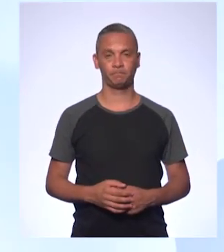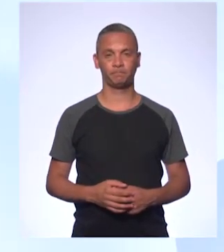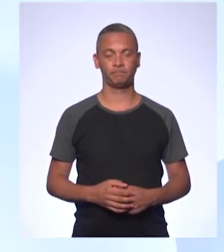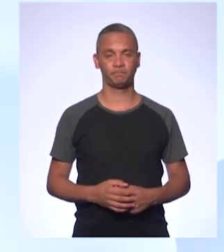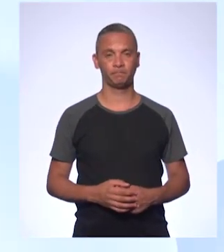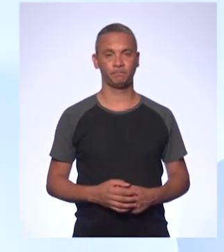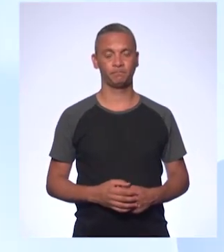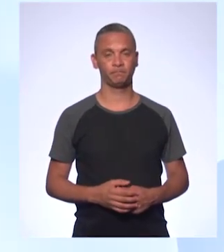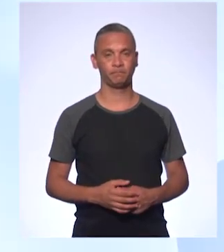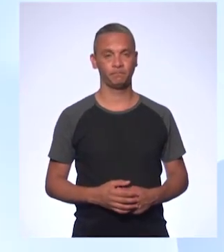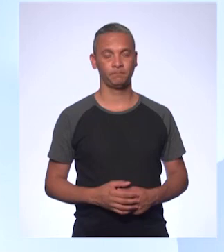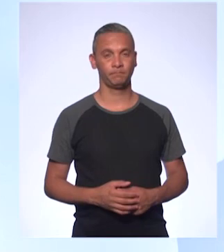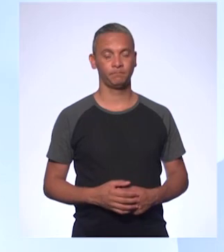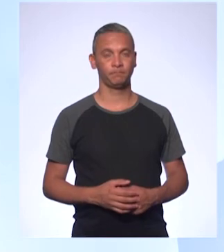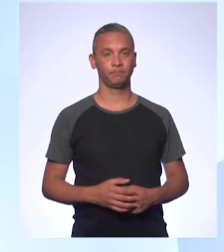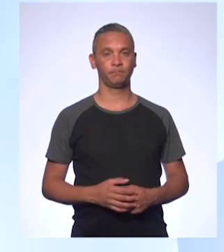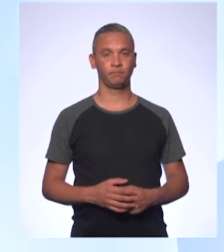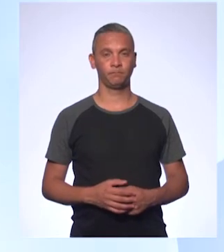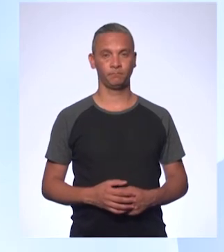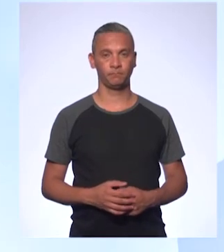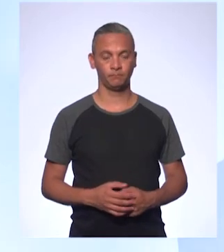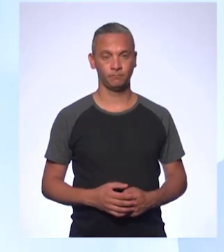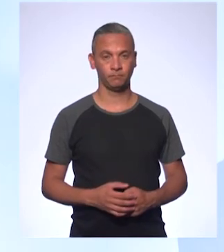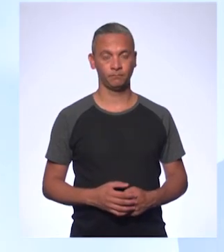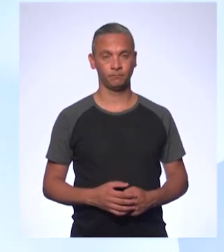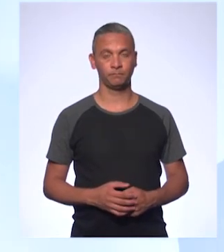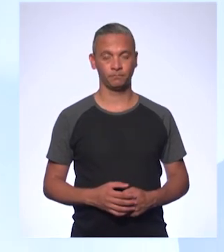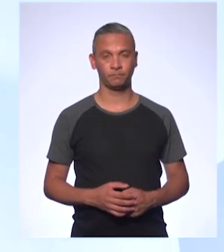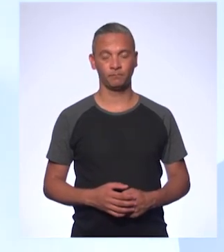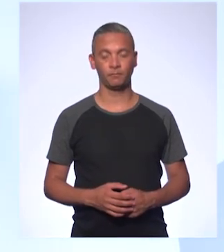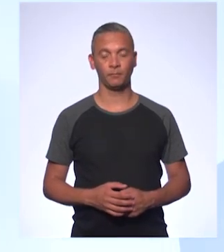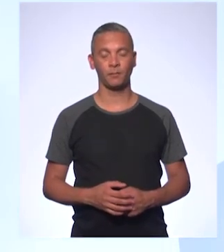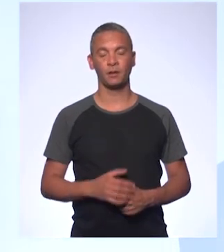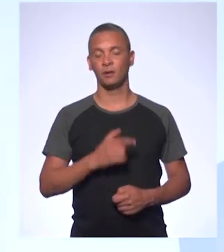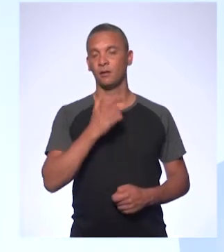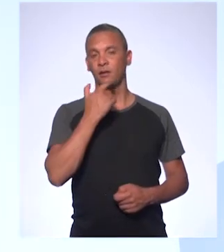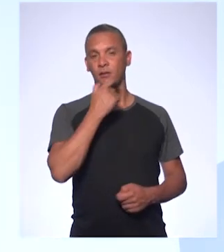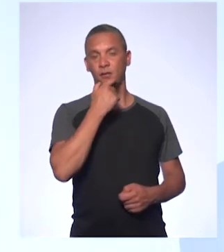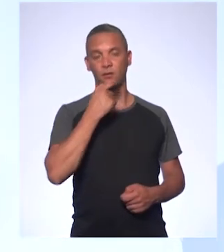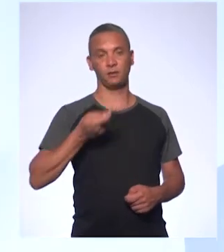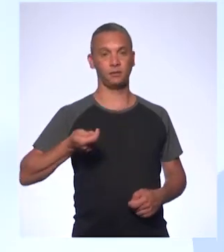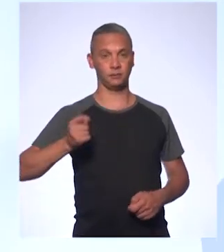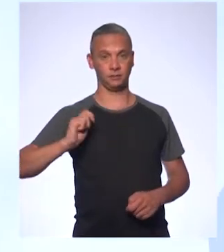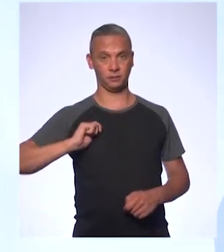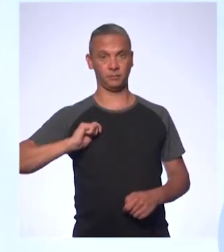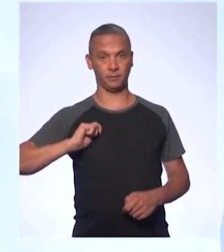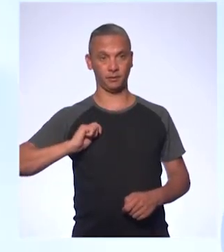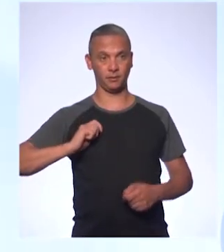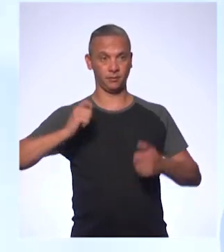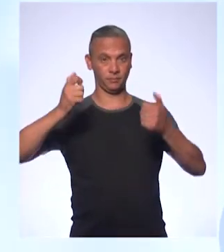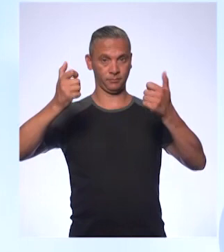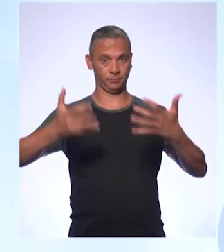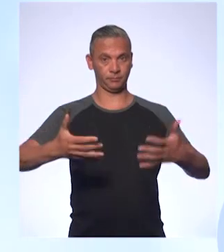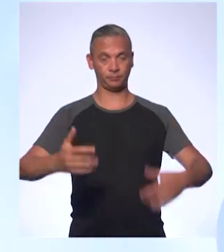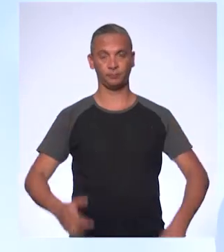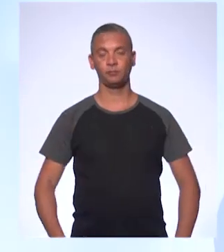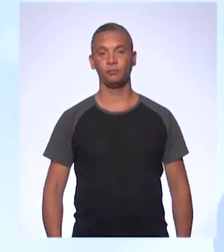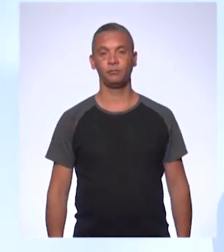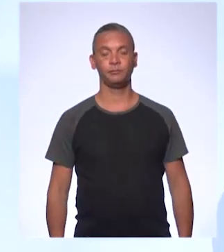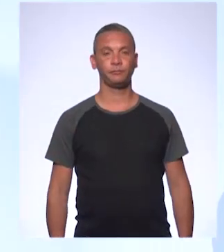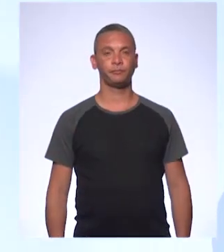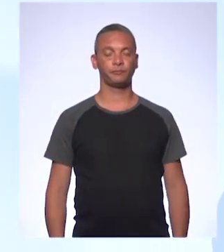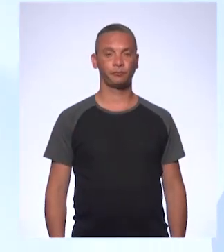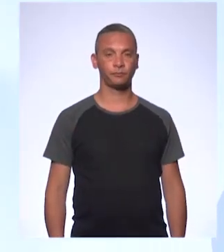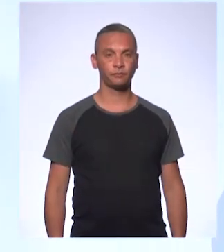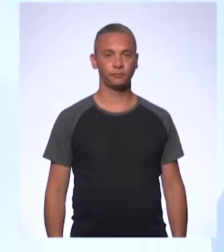Preâmbulo a las instrucciones para dar cuerda al reloj, né? Esse